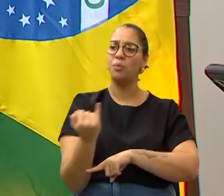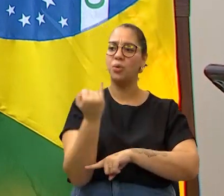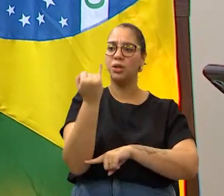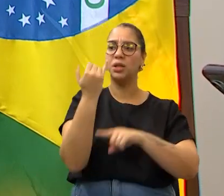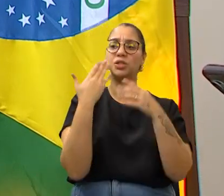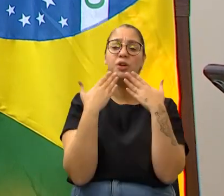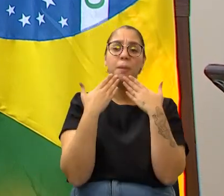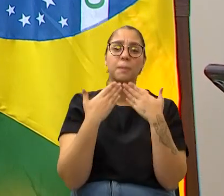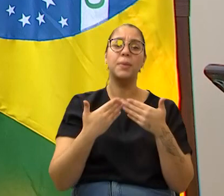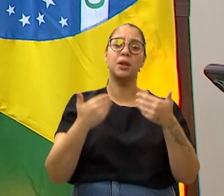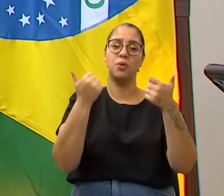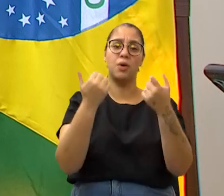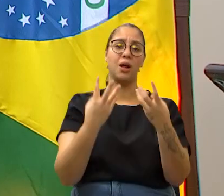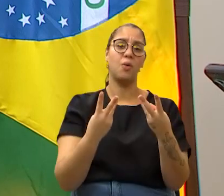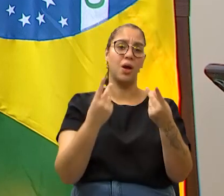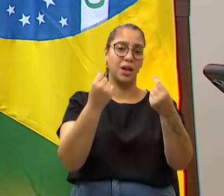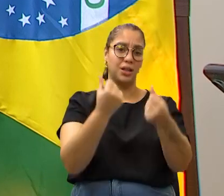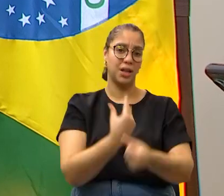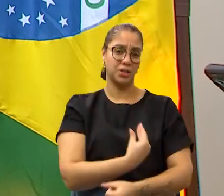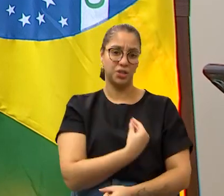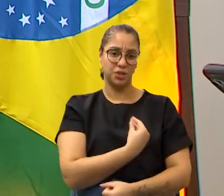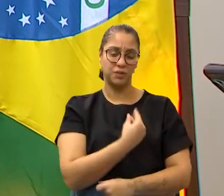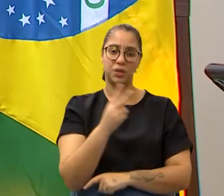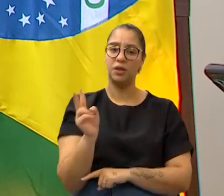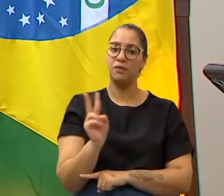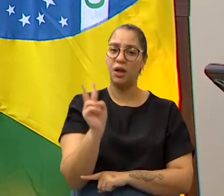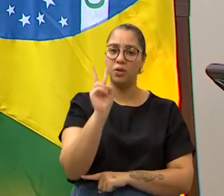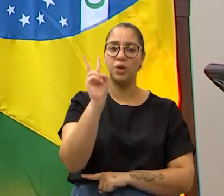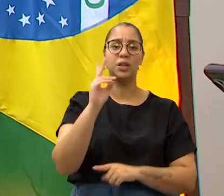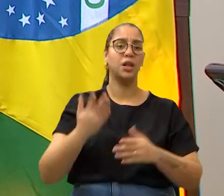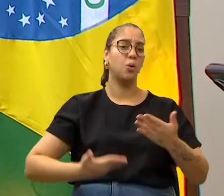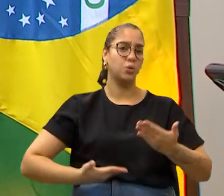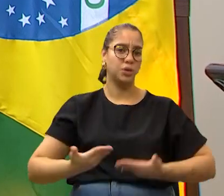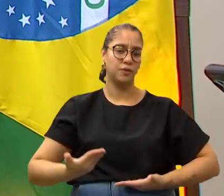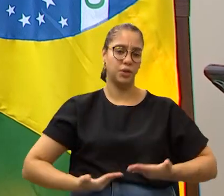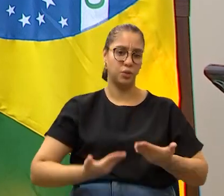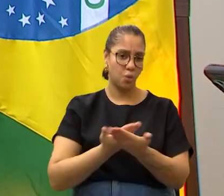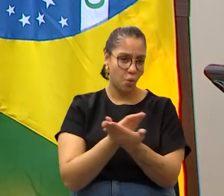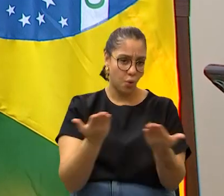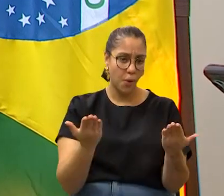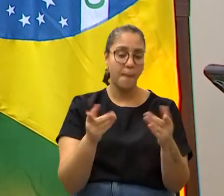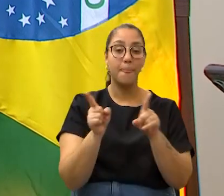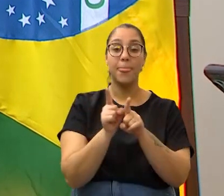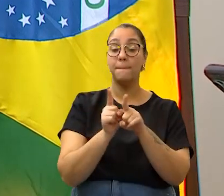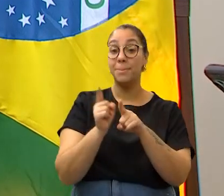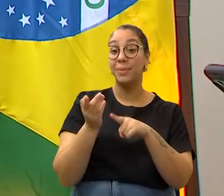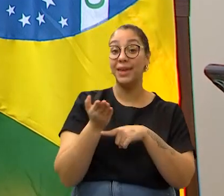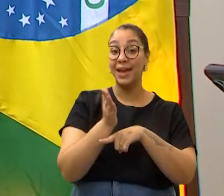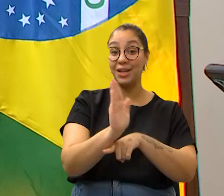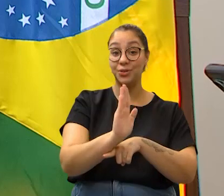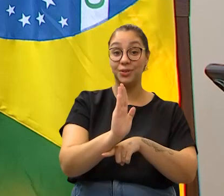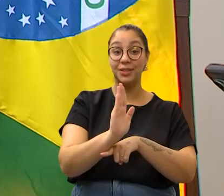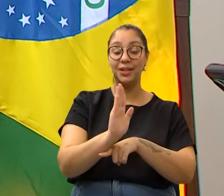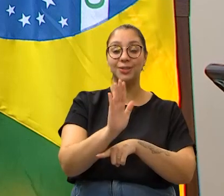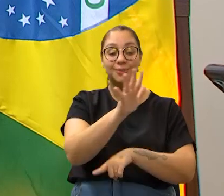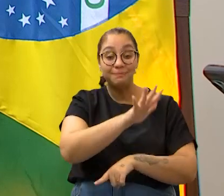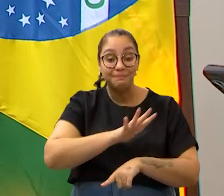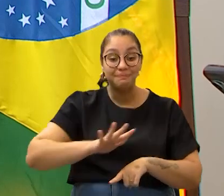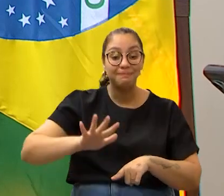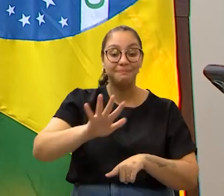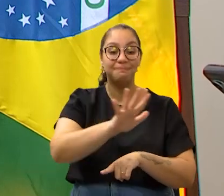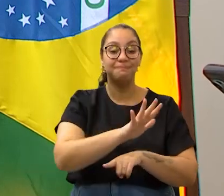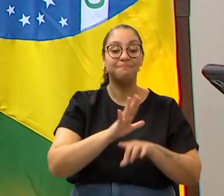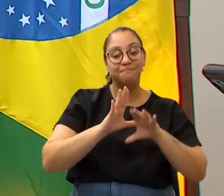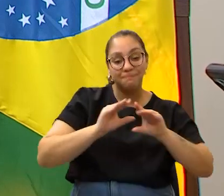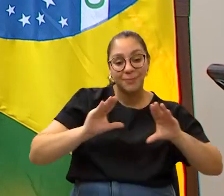para melhorar a qualidade de vida, valorizar o servidor, né? Ajuda no clima organizacional, construir